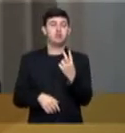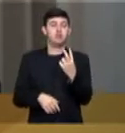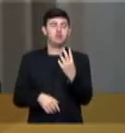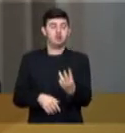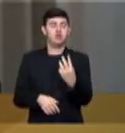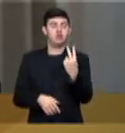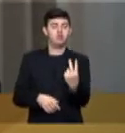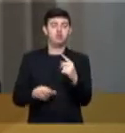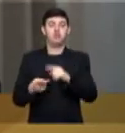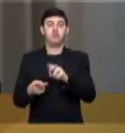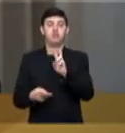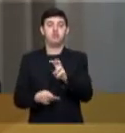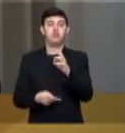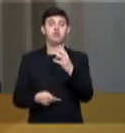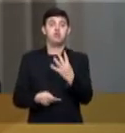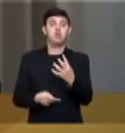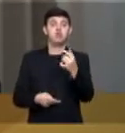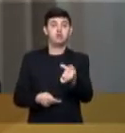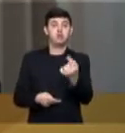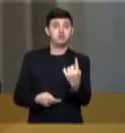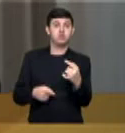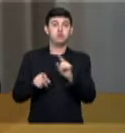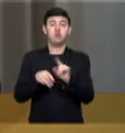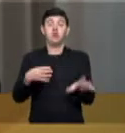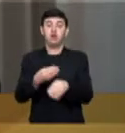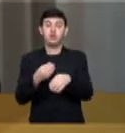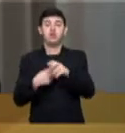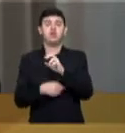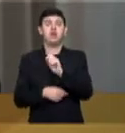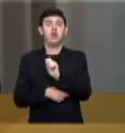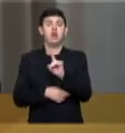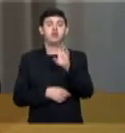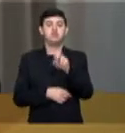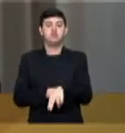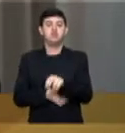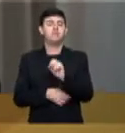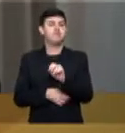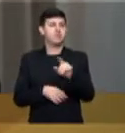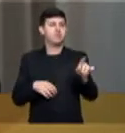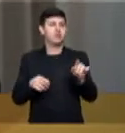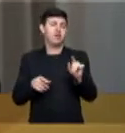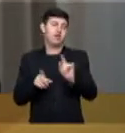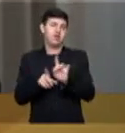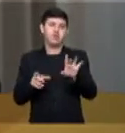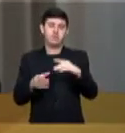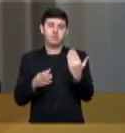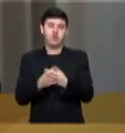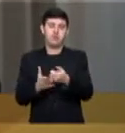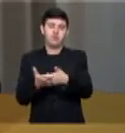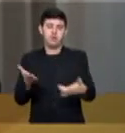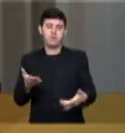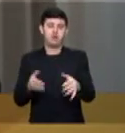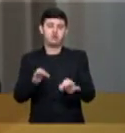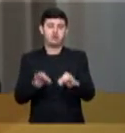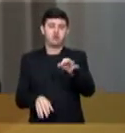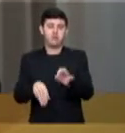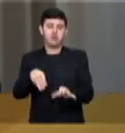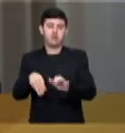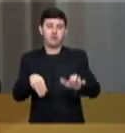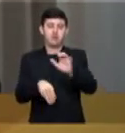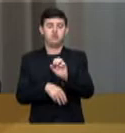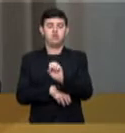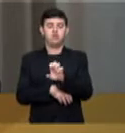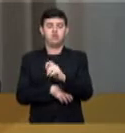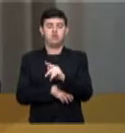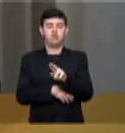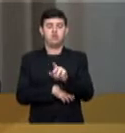eu acrescentaria a ADIN 2815 do ministro Sepúlveda Pertence, na qual, inclusive, ficou consignado